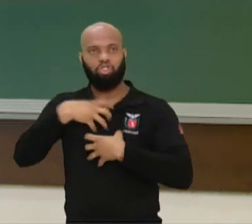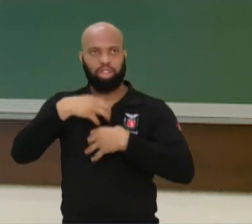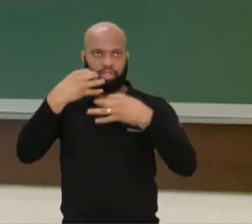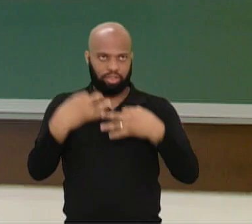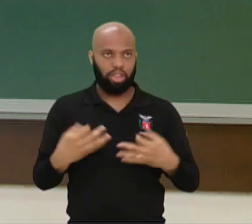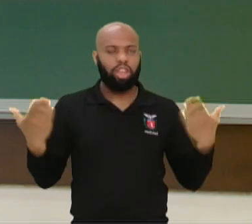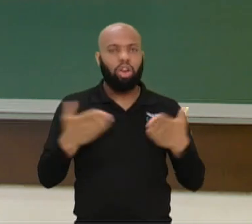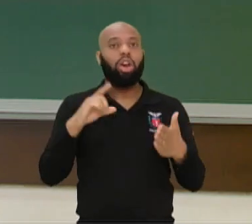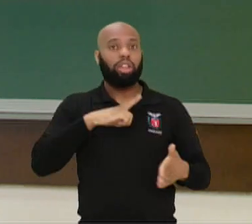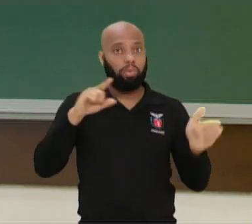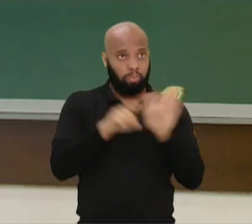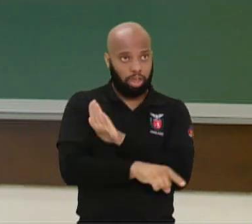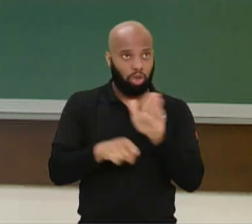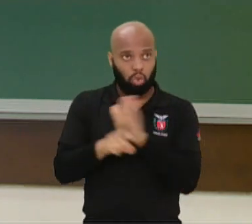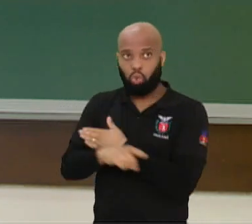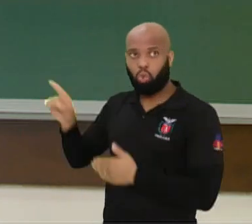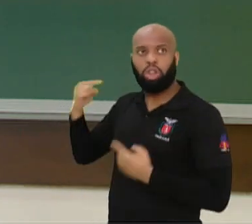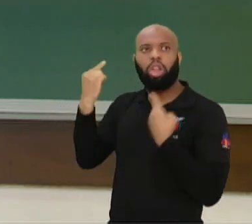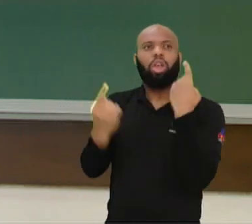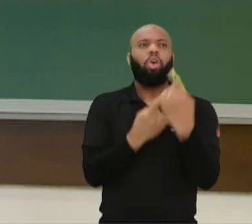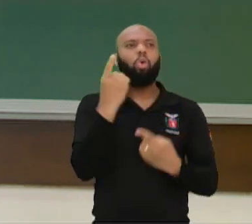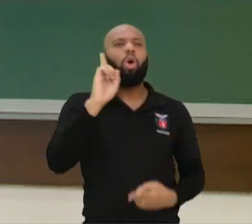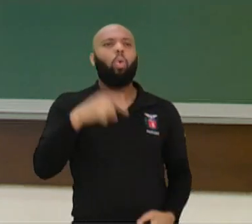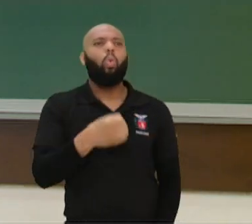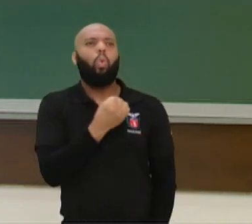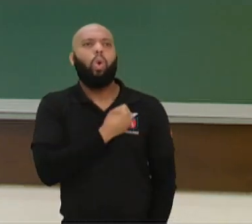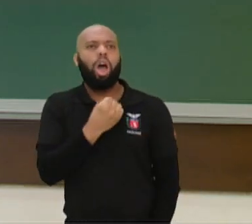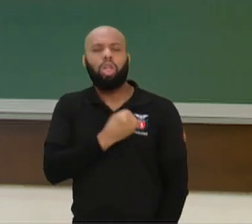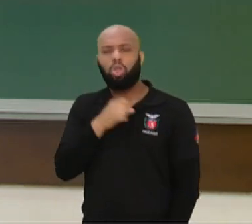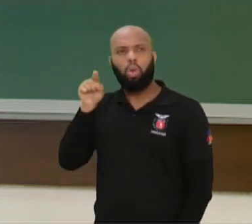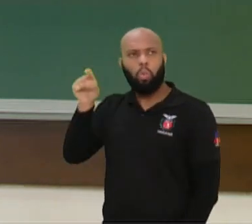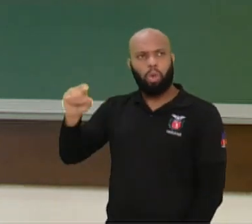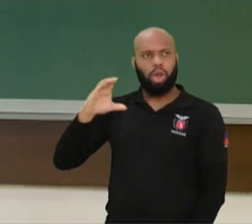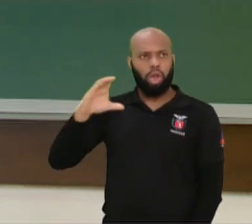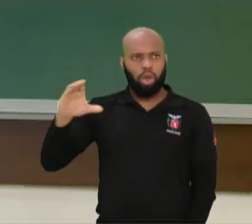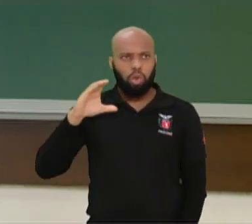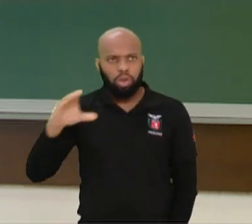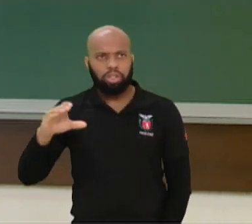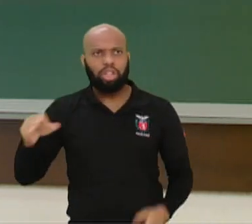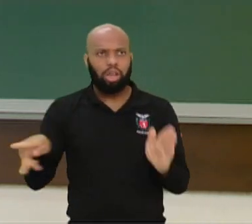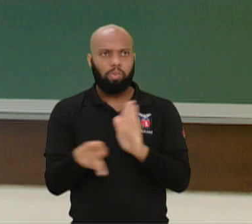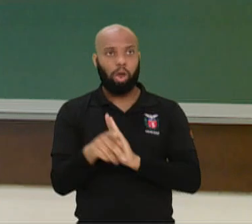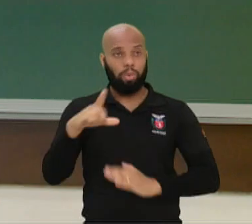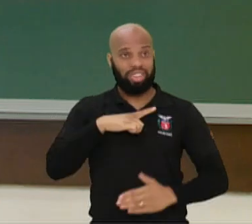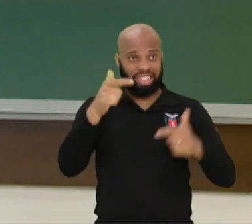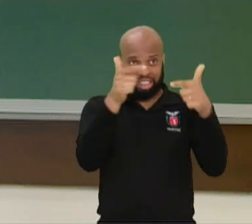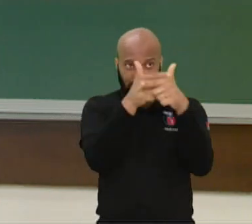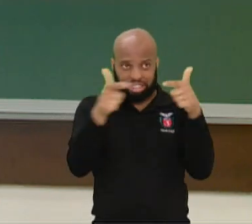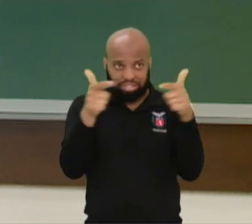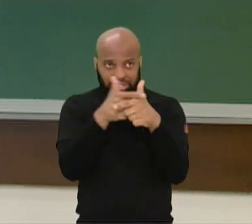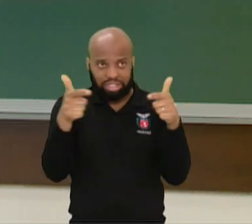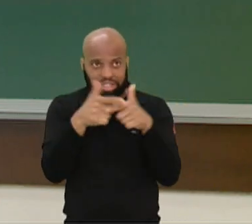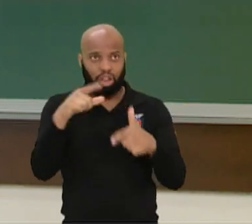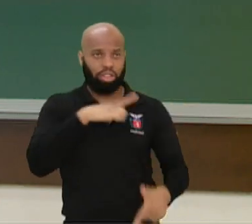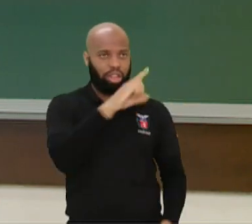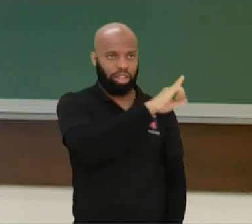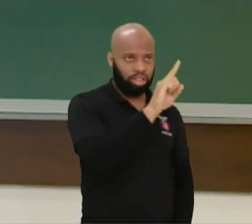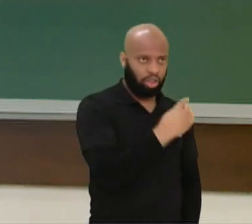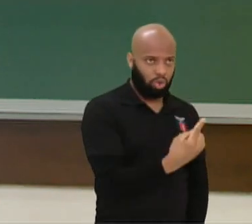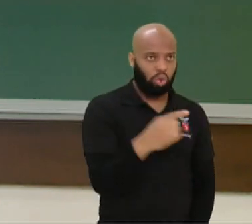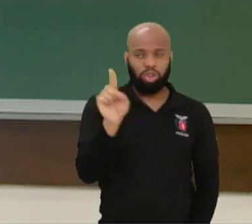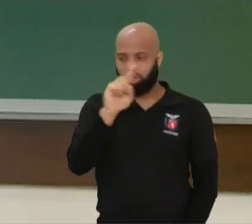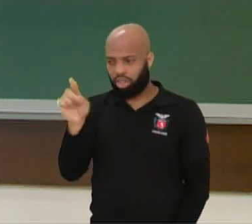vou deixar para vocês um exercício onde você vai efetuar agora uma divisão, só que agora você vai fazer primeiro